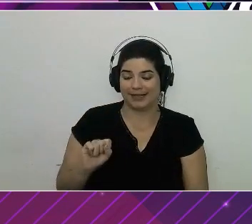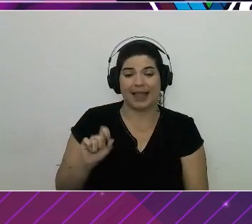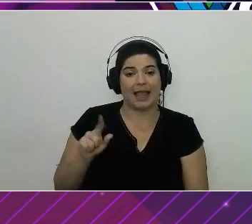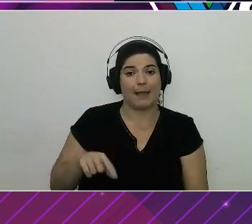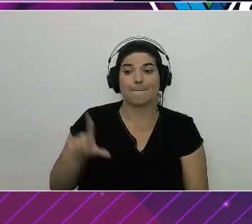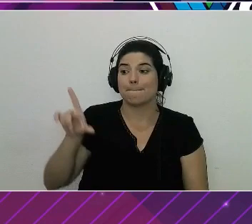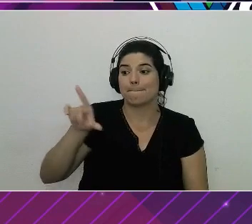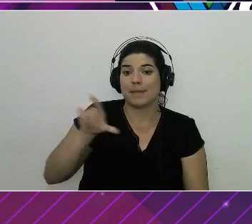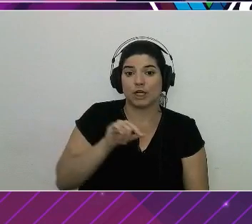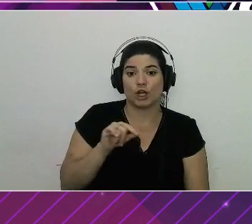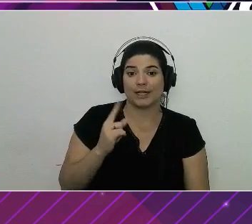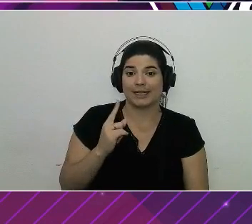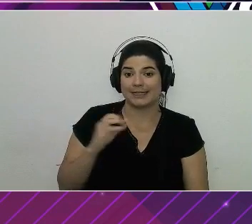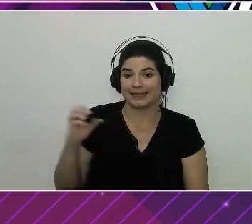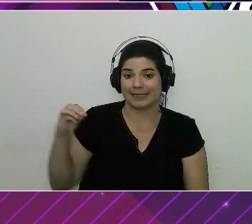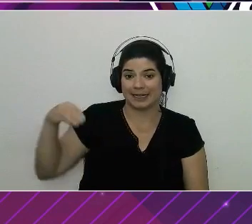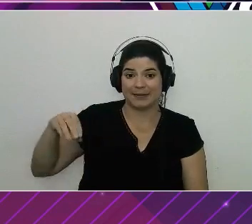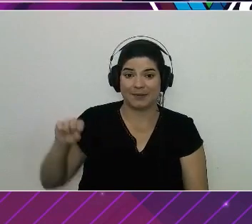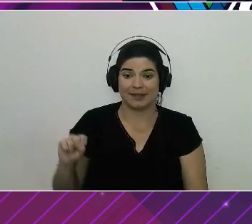exemplo de asserção que vai funcionar.